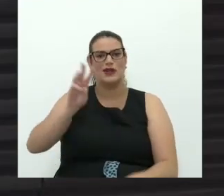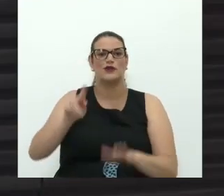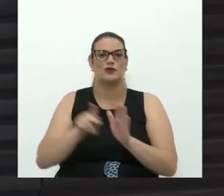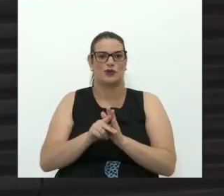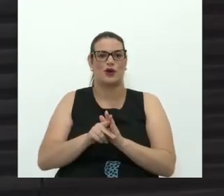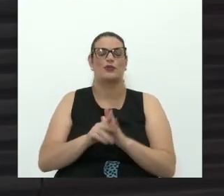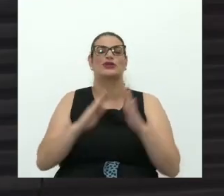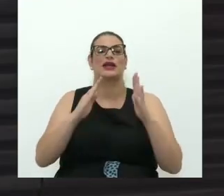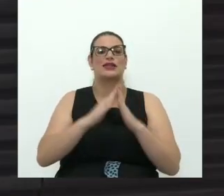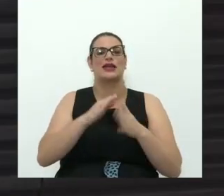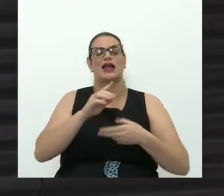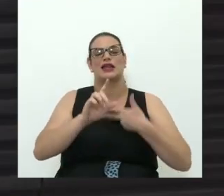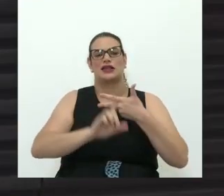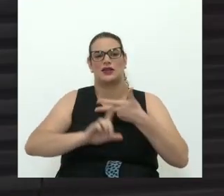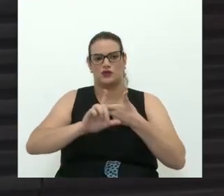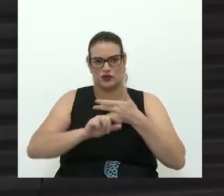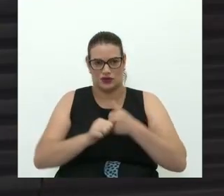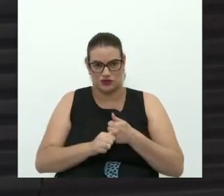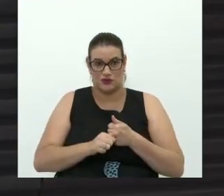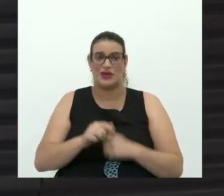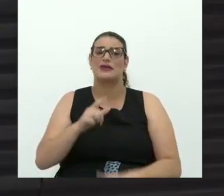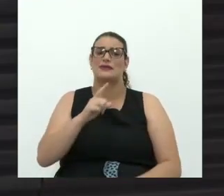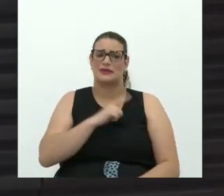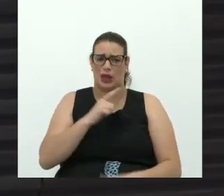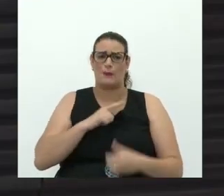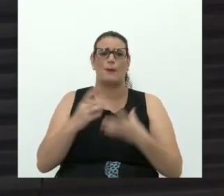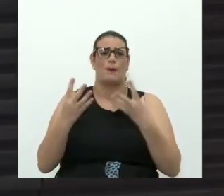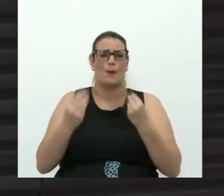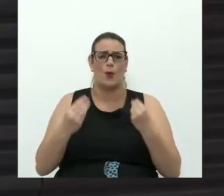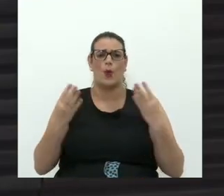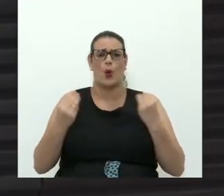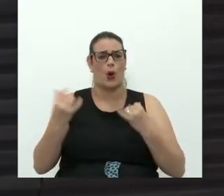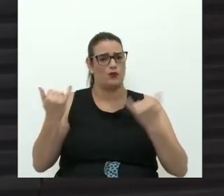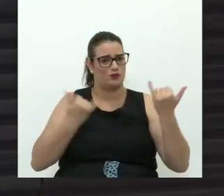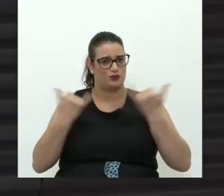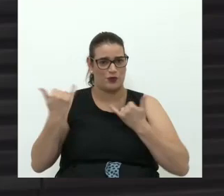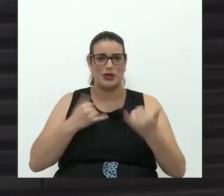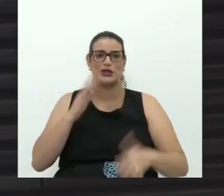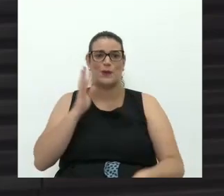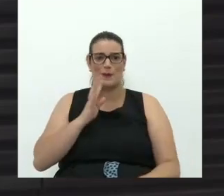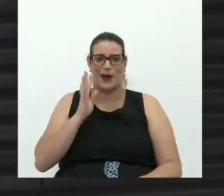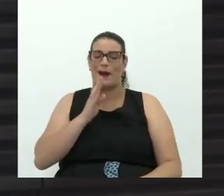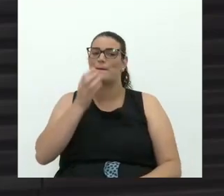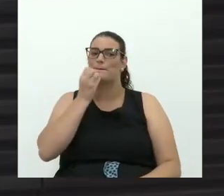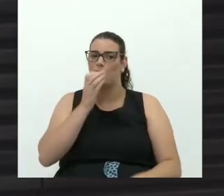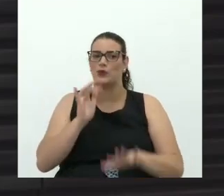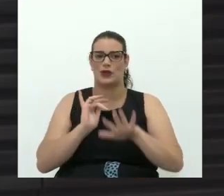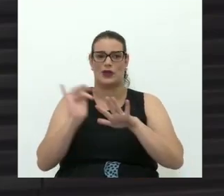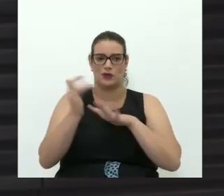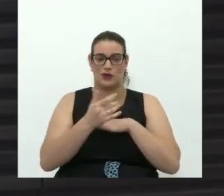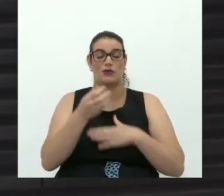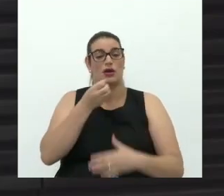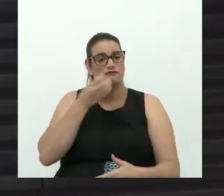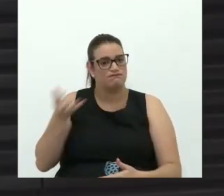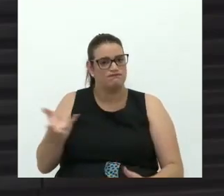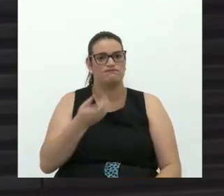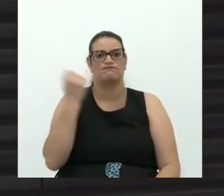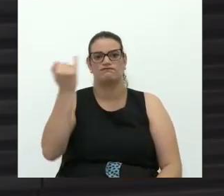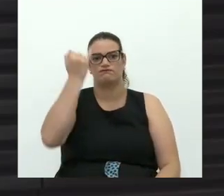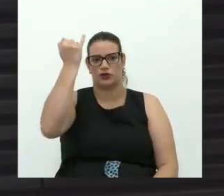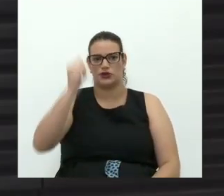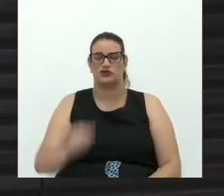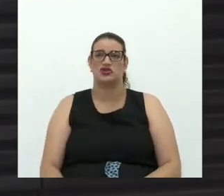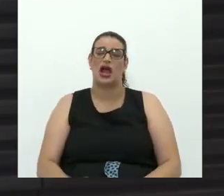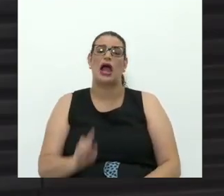casas legislativas tem muita informação bacana nas redes sociais que vale muito a pena então não fiquem